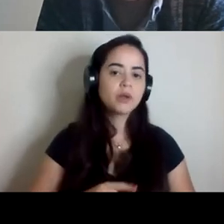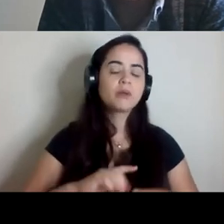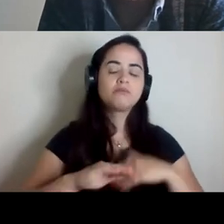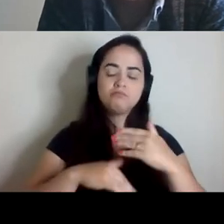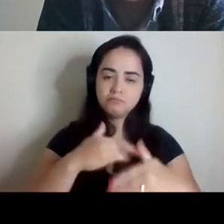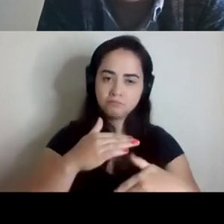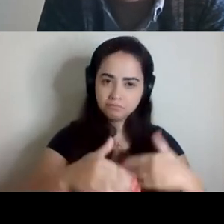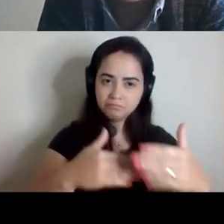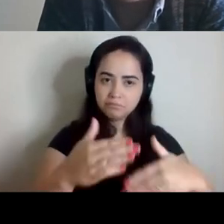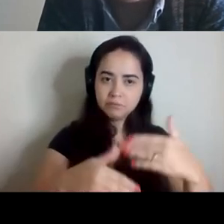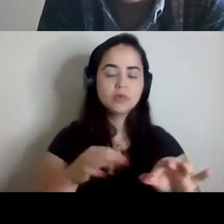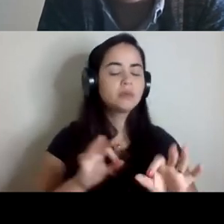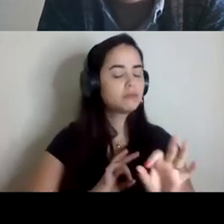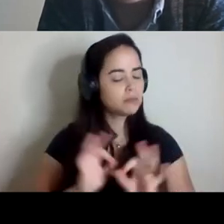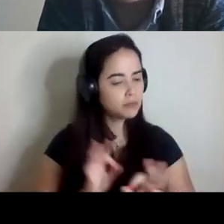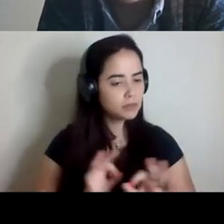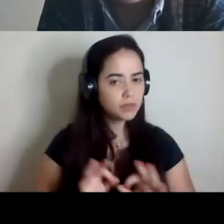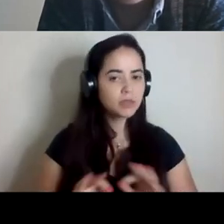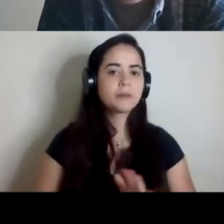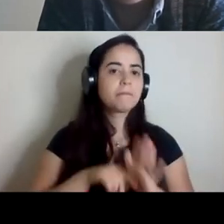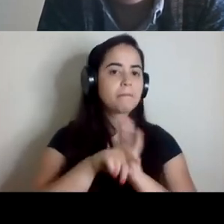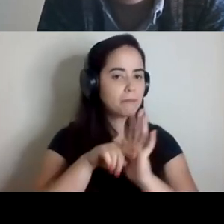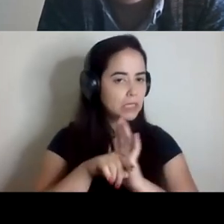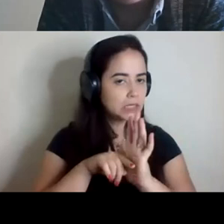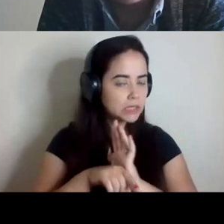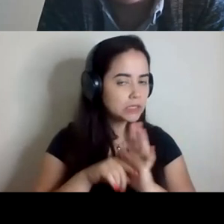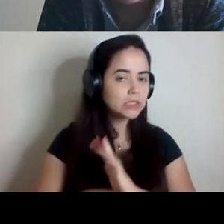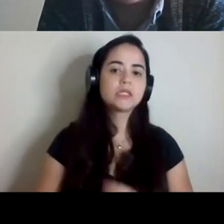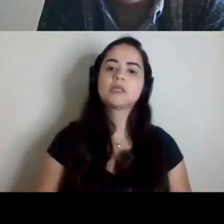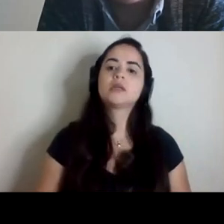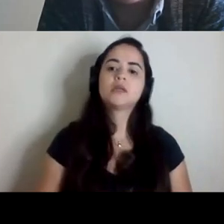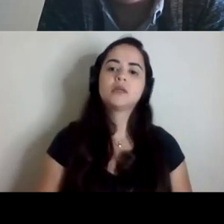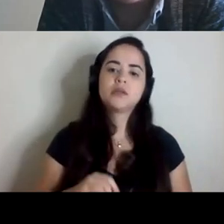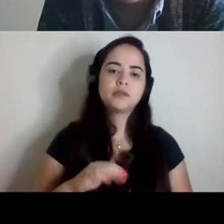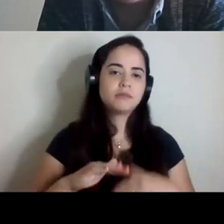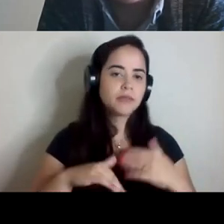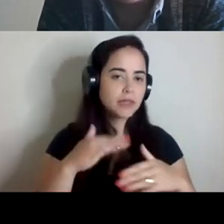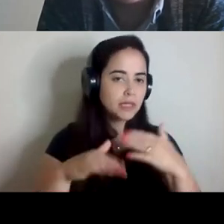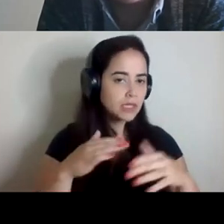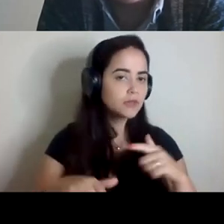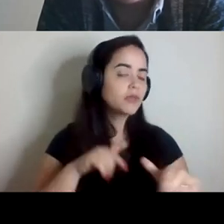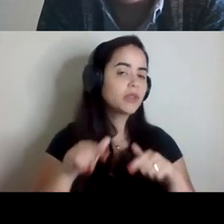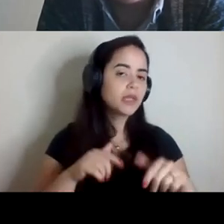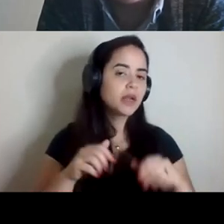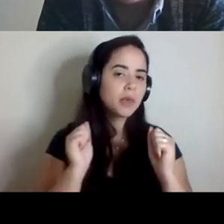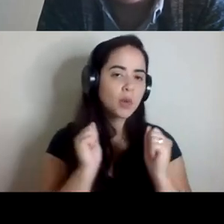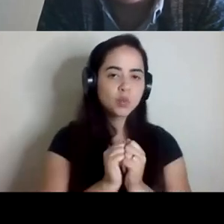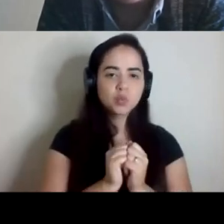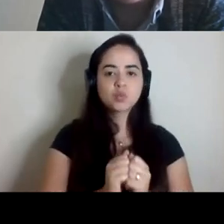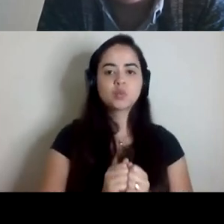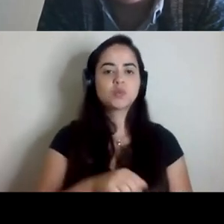trabalhando e produzindo essas pesquisas, esses produtos, né, desenvolvendo todo esse trabalho junto